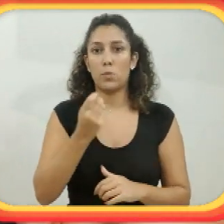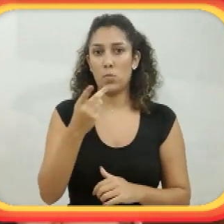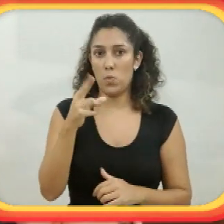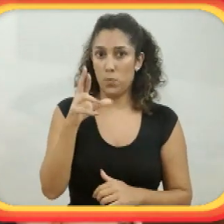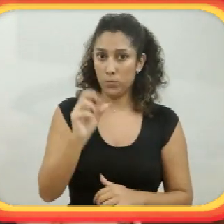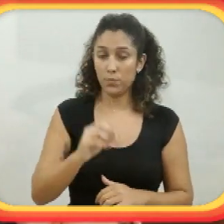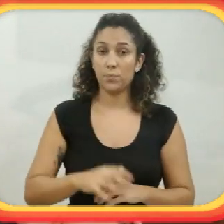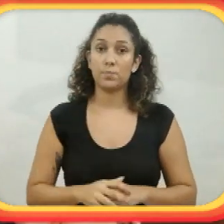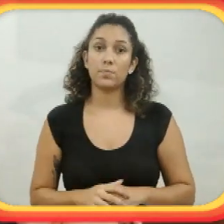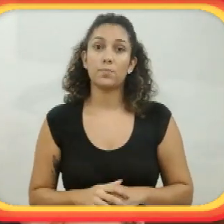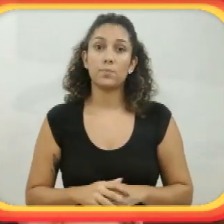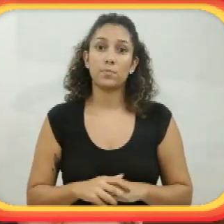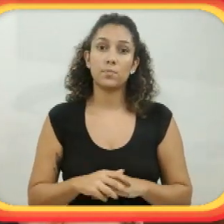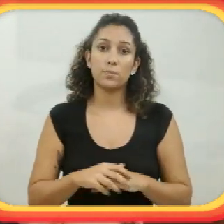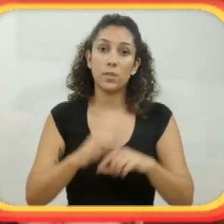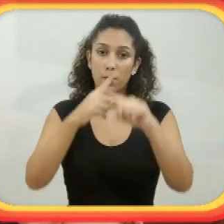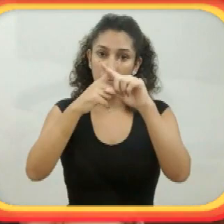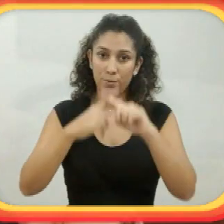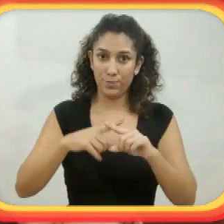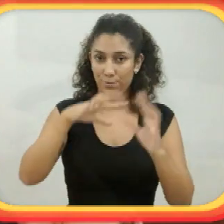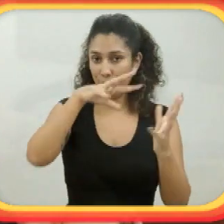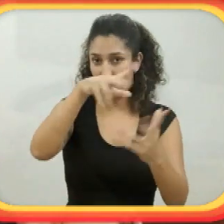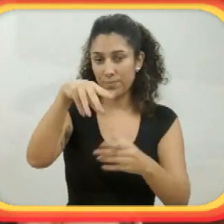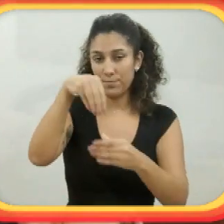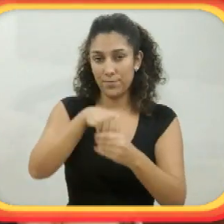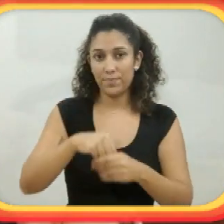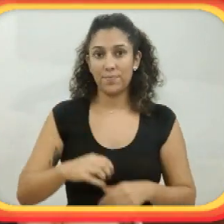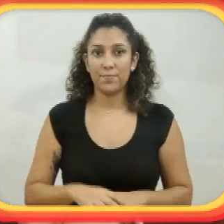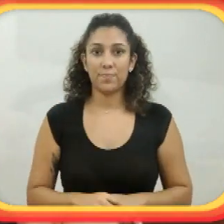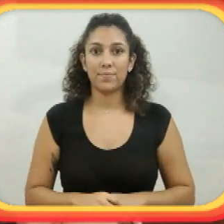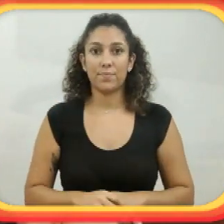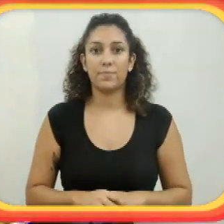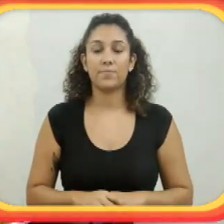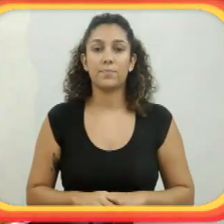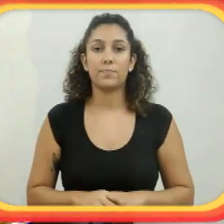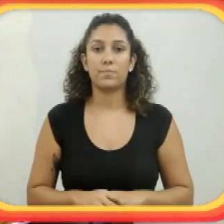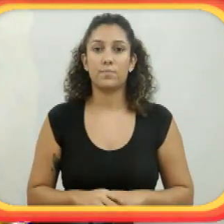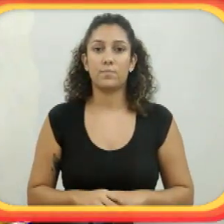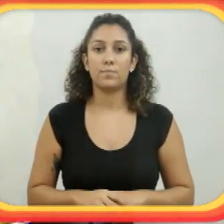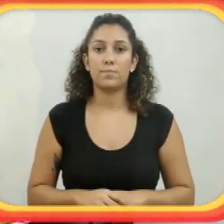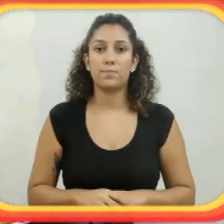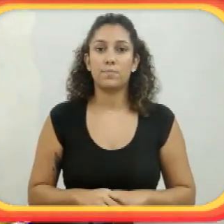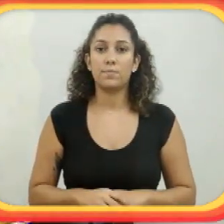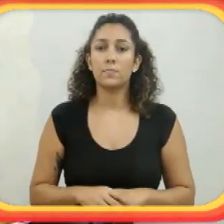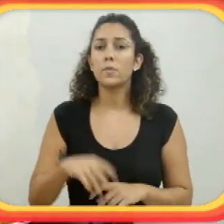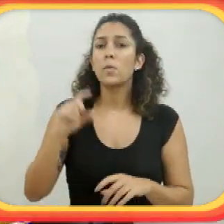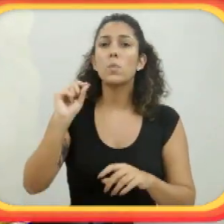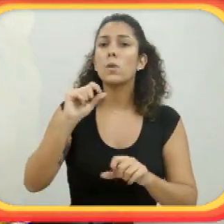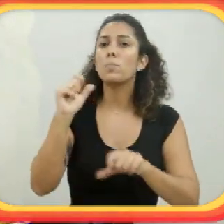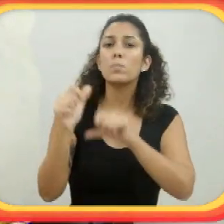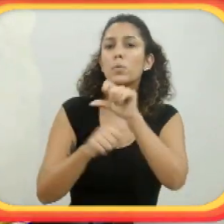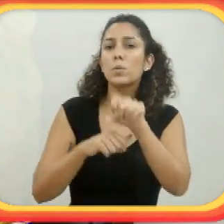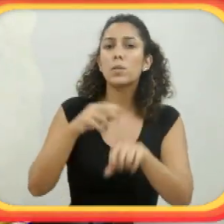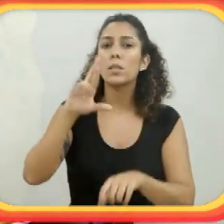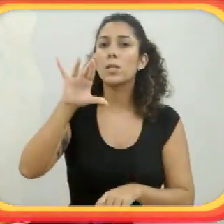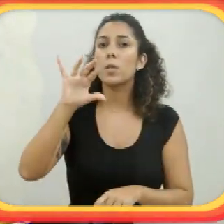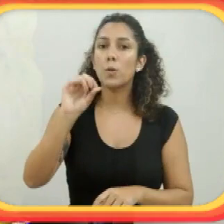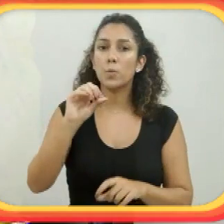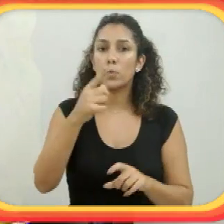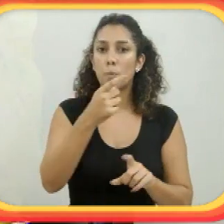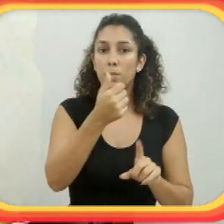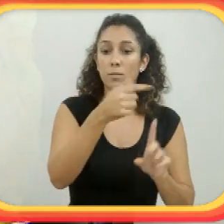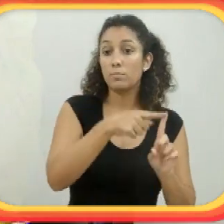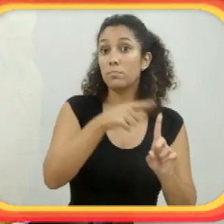vaga, ganhando as medalhas de ouro nos respectivos campeonatos mundiais. O que mudou da Rio